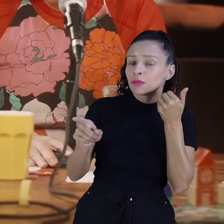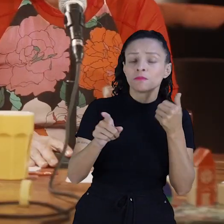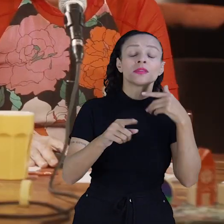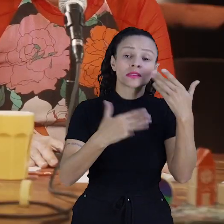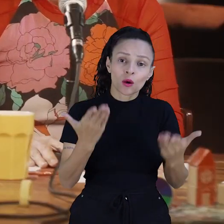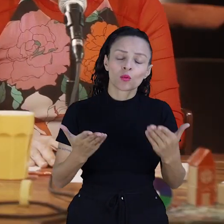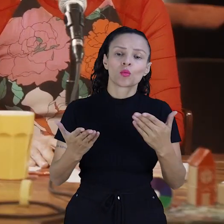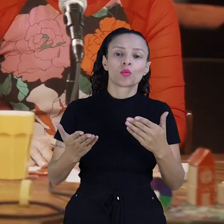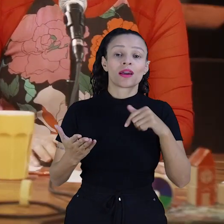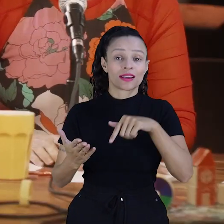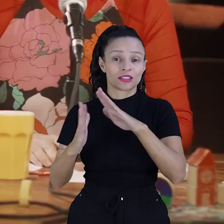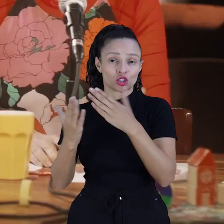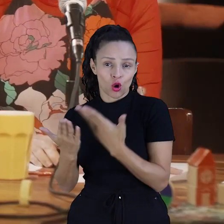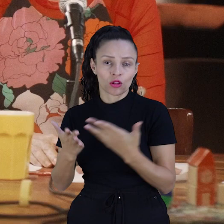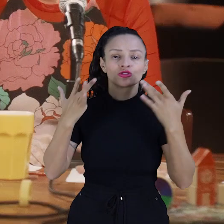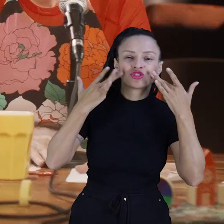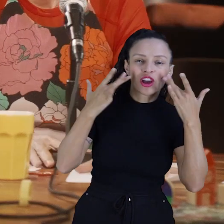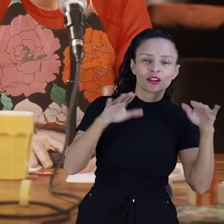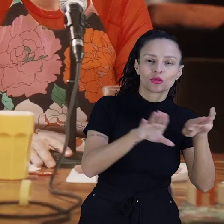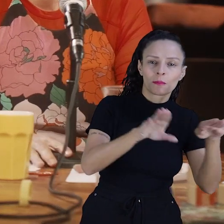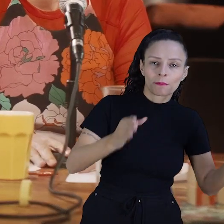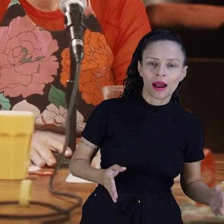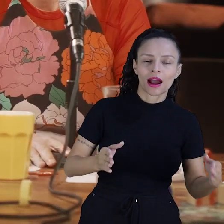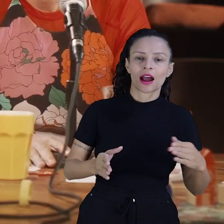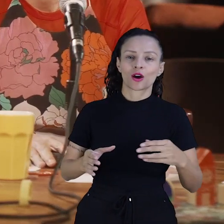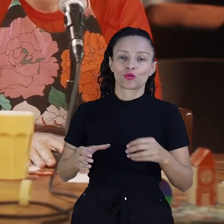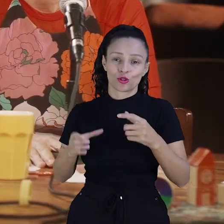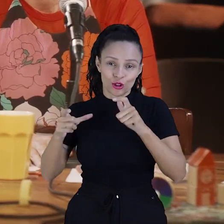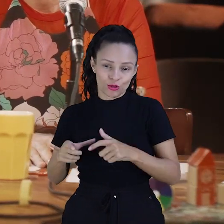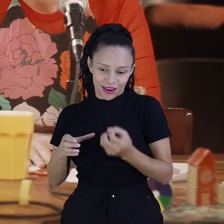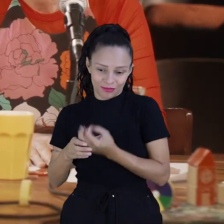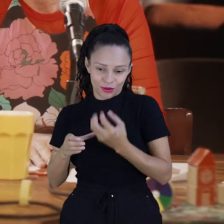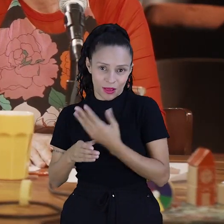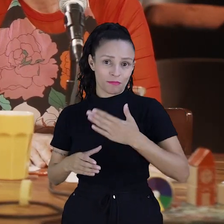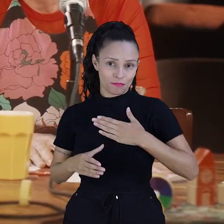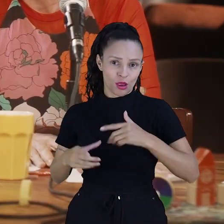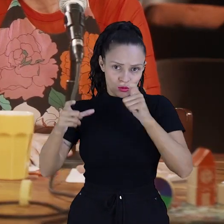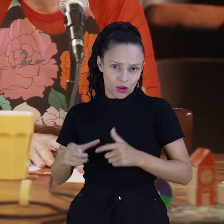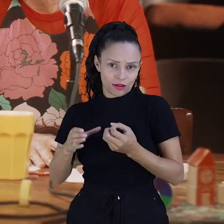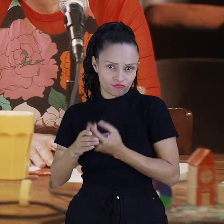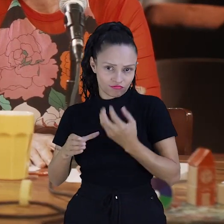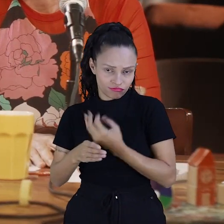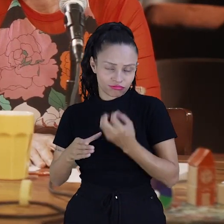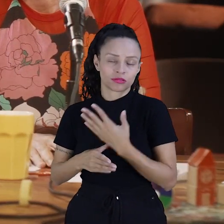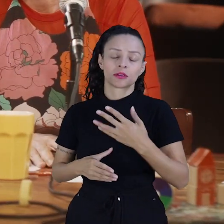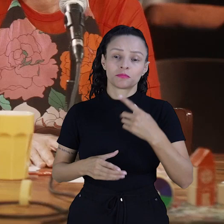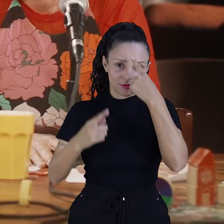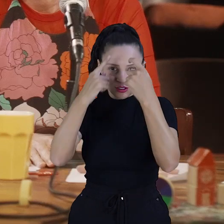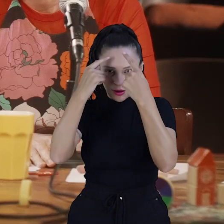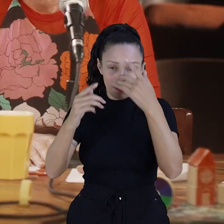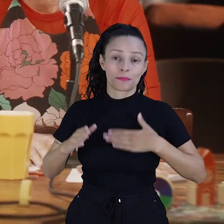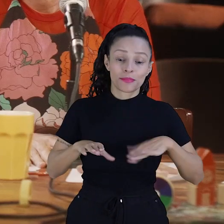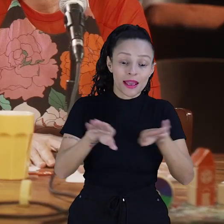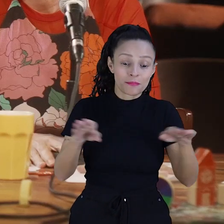aí, esse trânsito entre escola, teatro, palco, ateliê, o próprio ateliê, né? O meu ateliê de